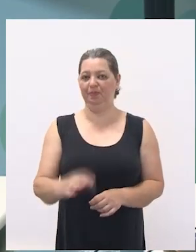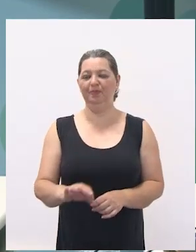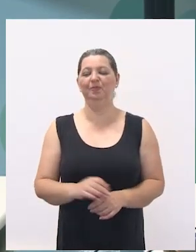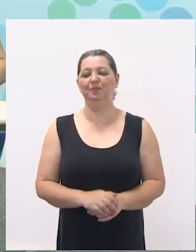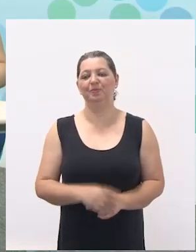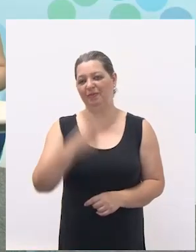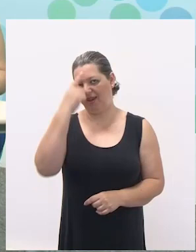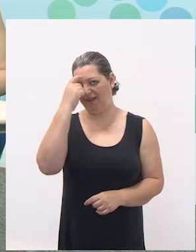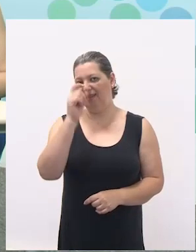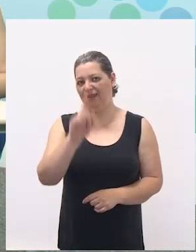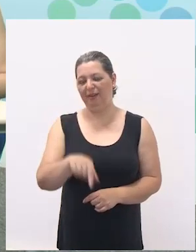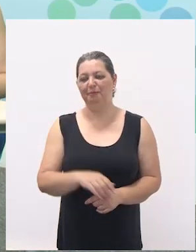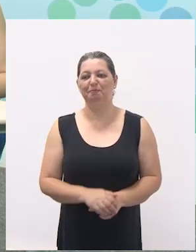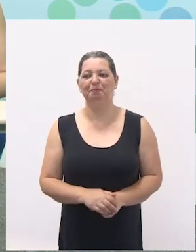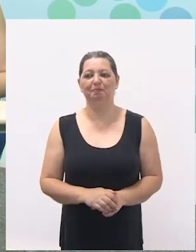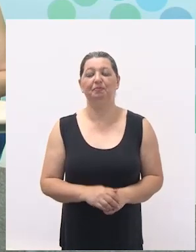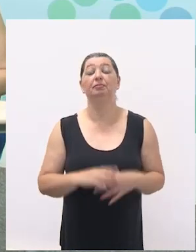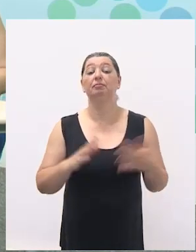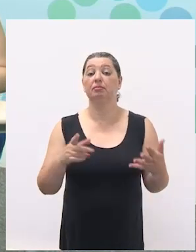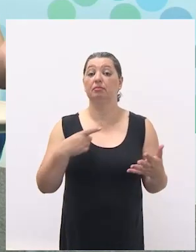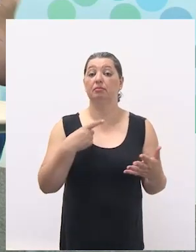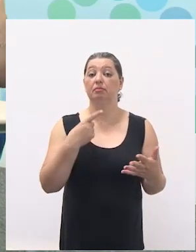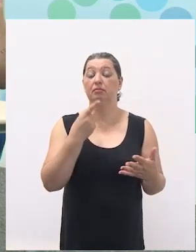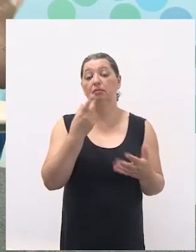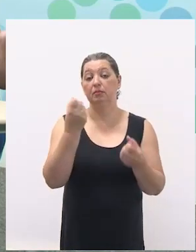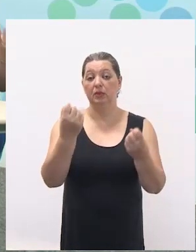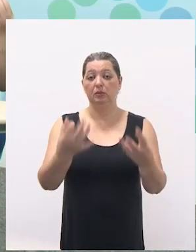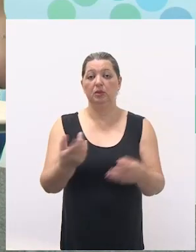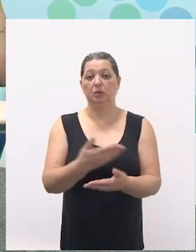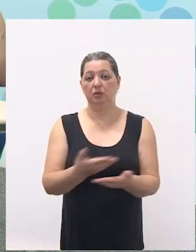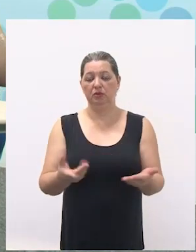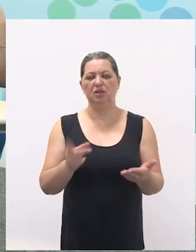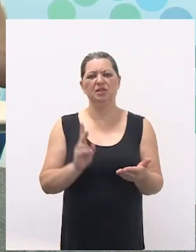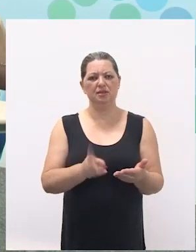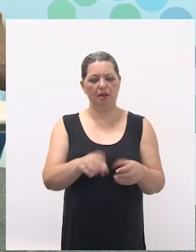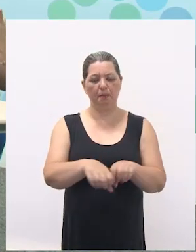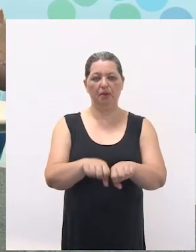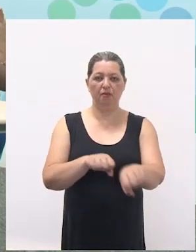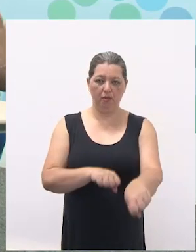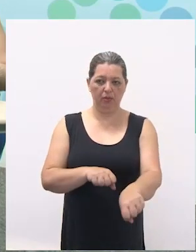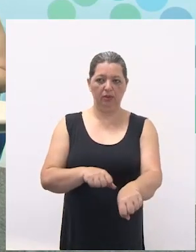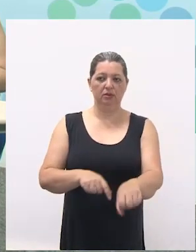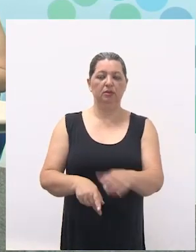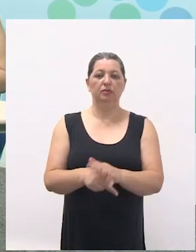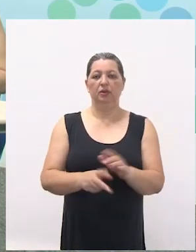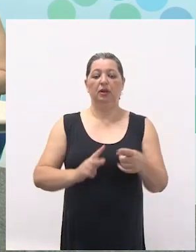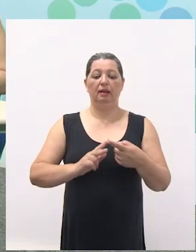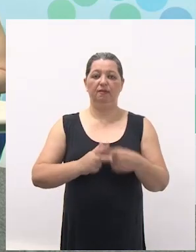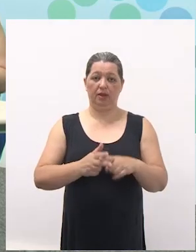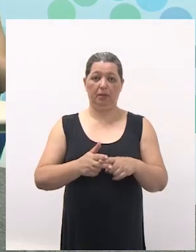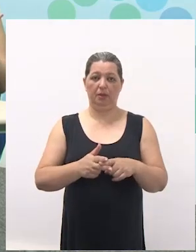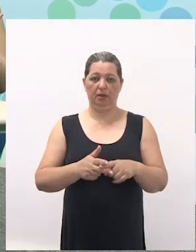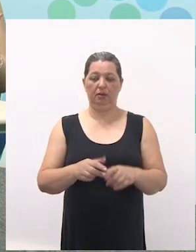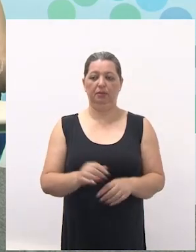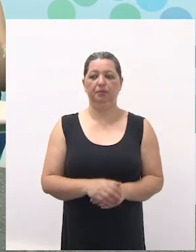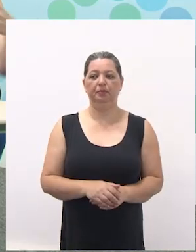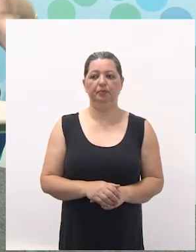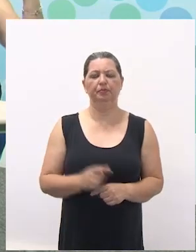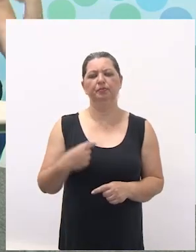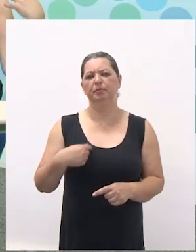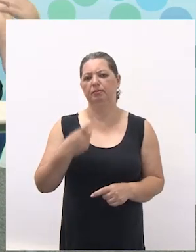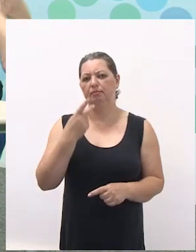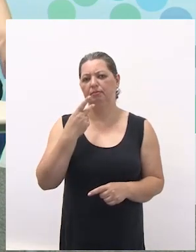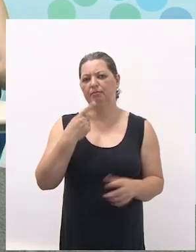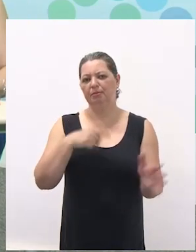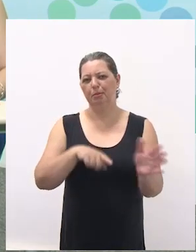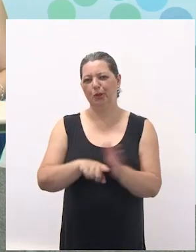E aí, gente, só para falar para vocês que a gente sempre faz formação falando da ferramenta, né? E o Giovanni perguntou assim para mim,